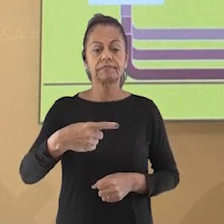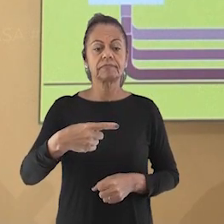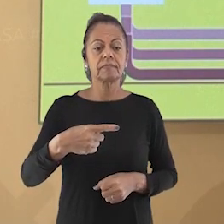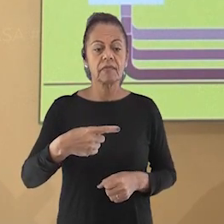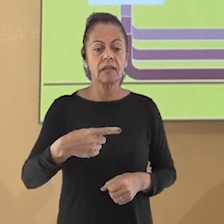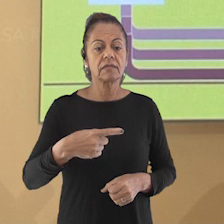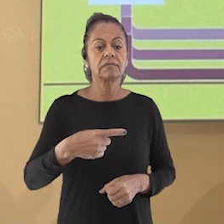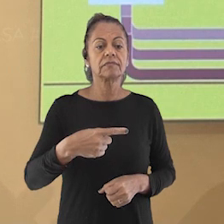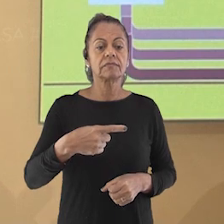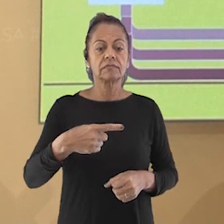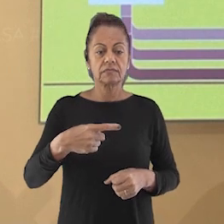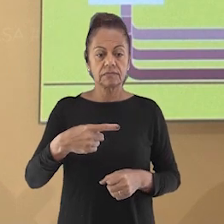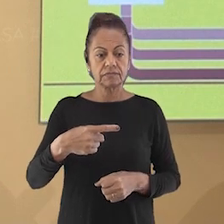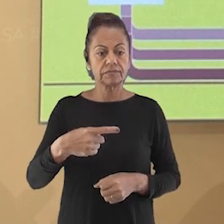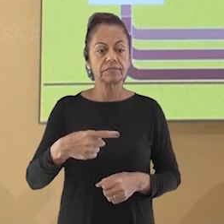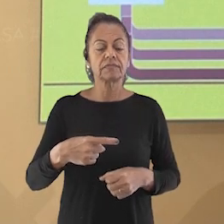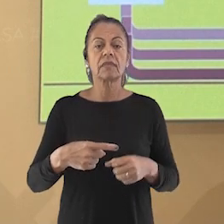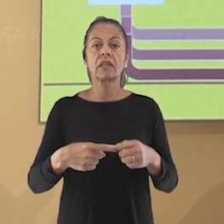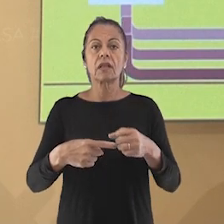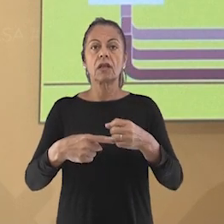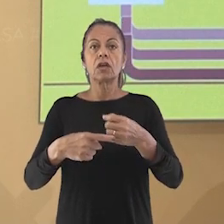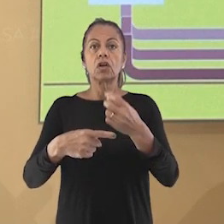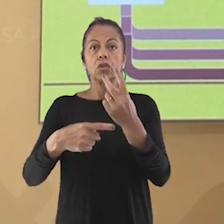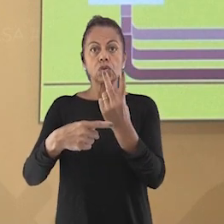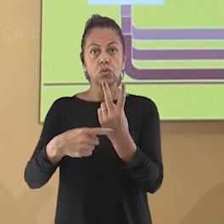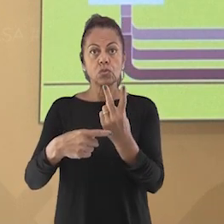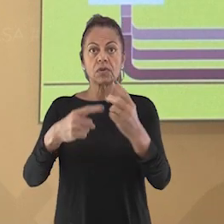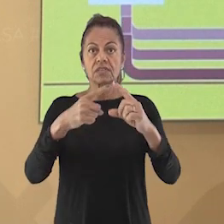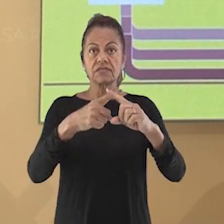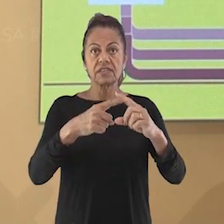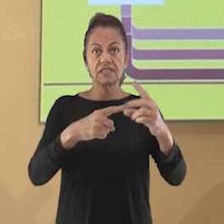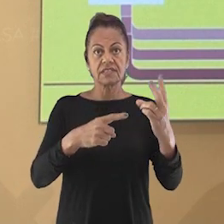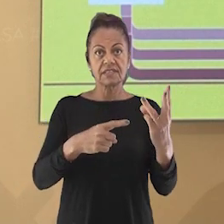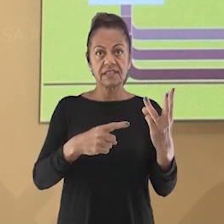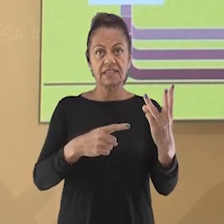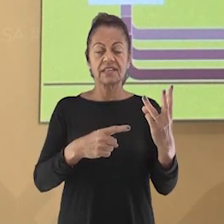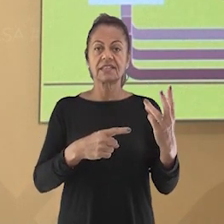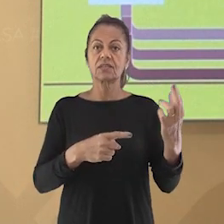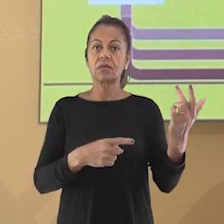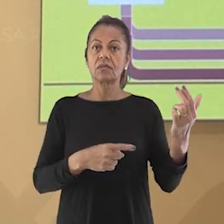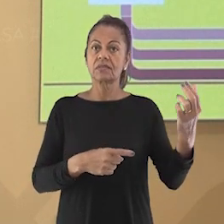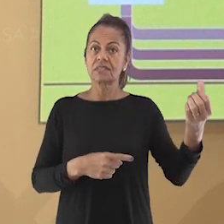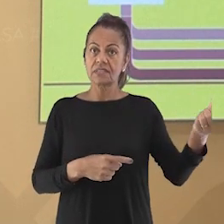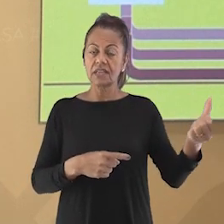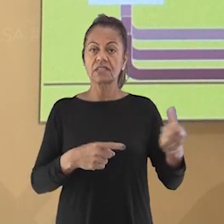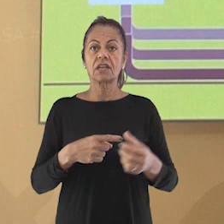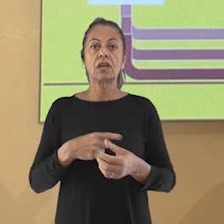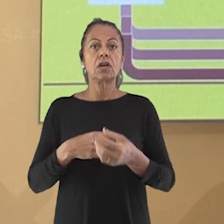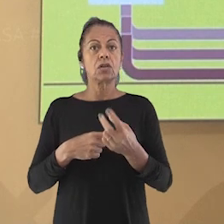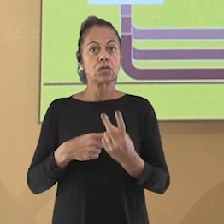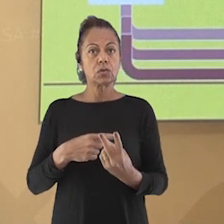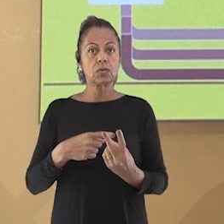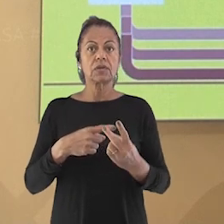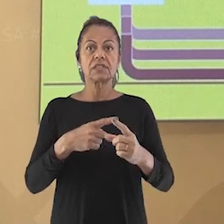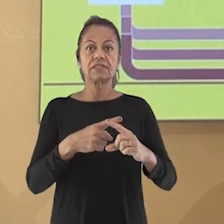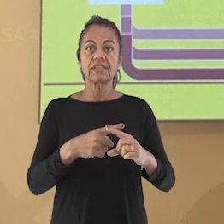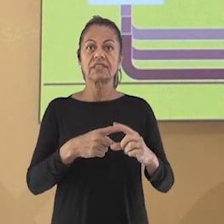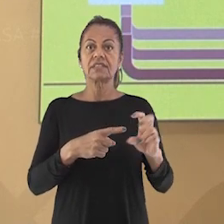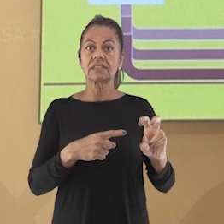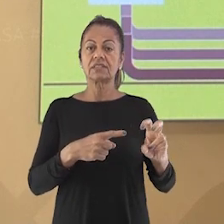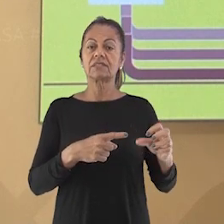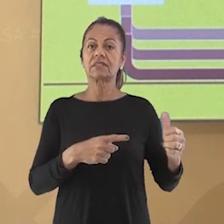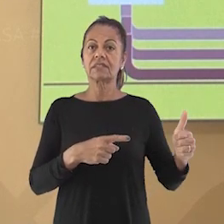fizemos da mesma forma. 2 vezes 3, 6. 2 vezes 5, 10.